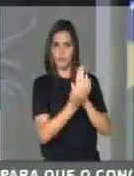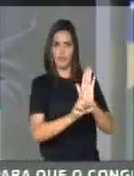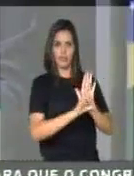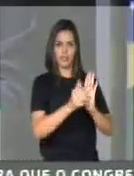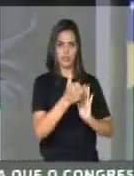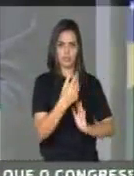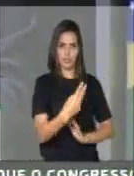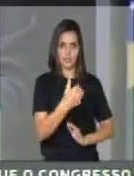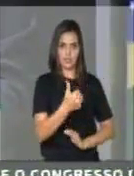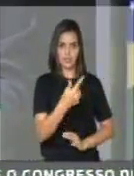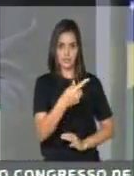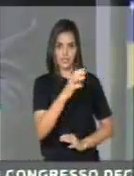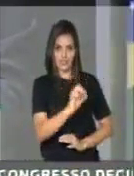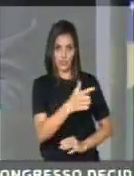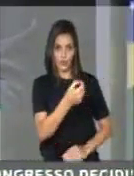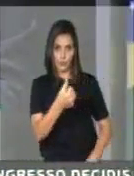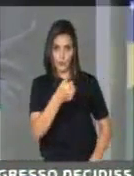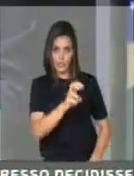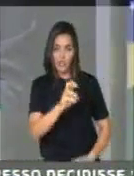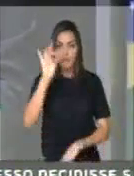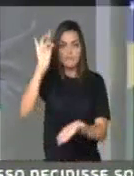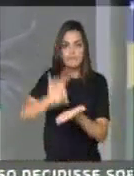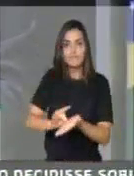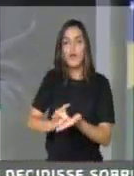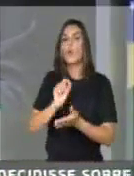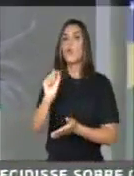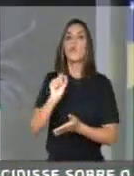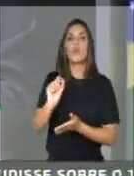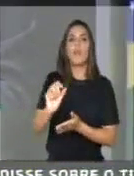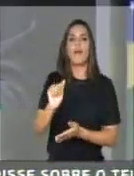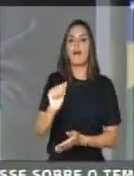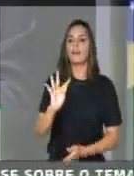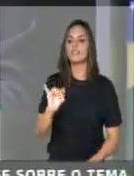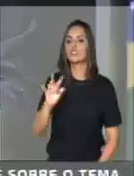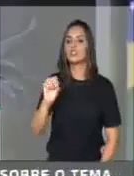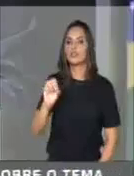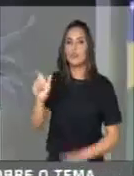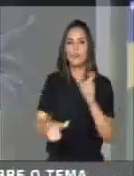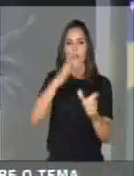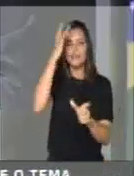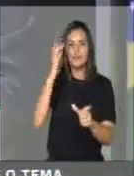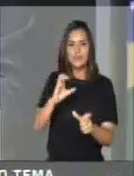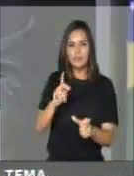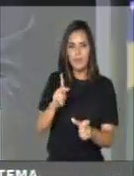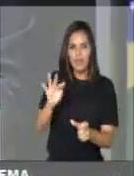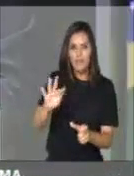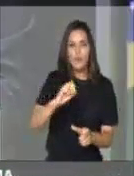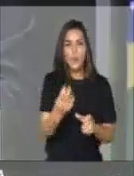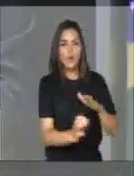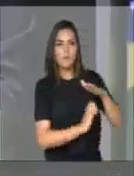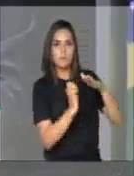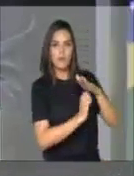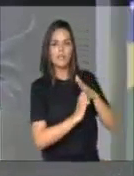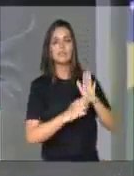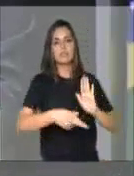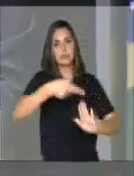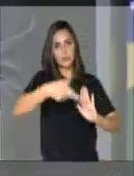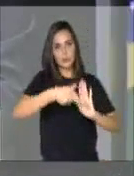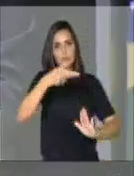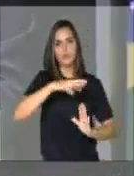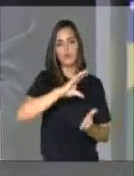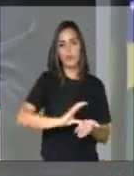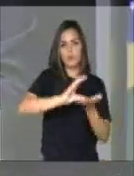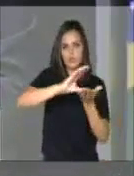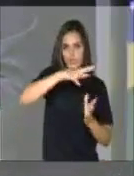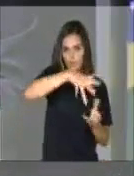Lei 13.170 de 2015, a efetiva ação da disponibilidade de ativos de pessoas físicas ou jurídicas em decorrência das resoluções